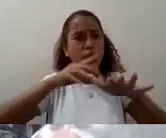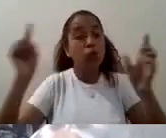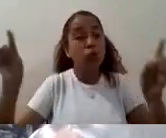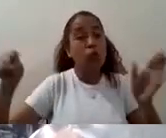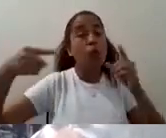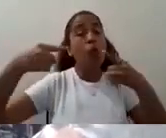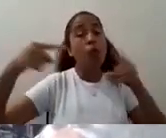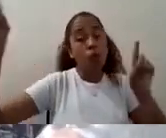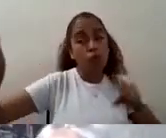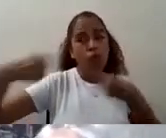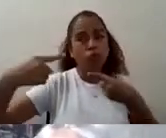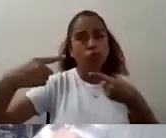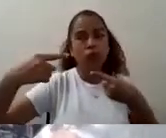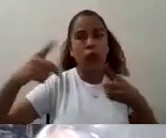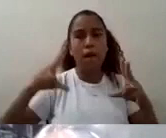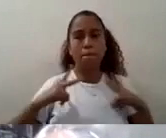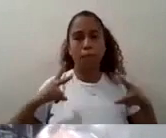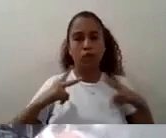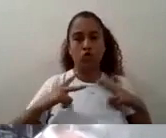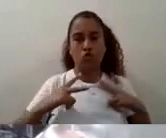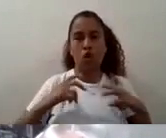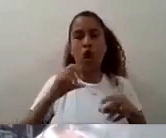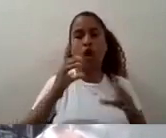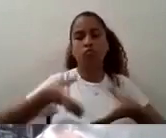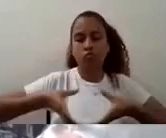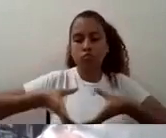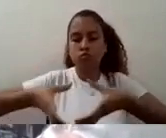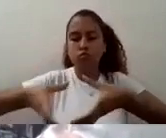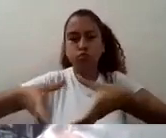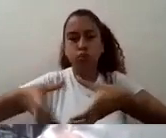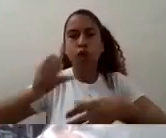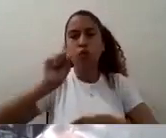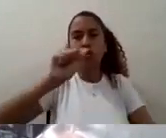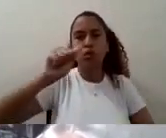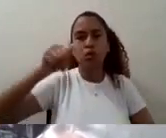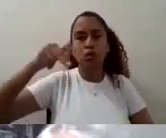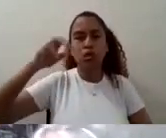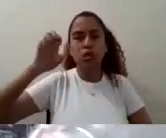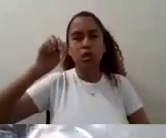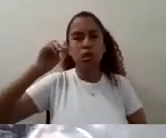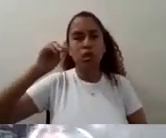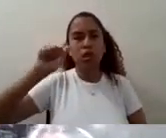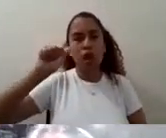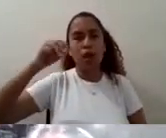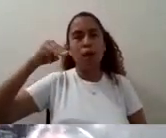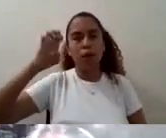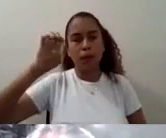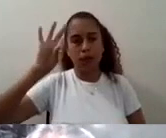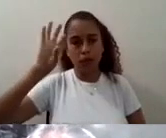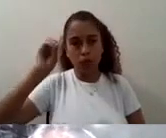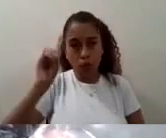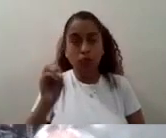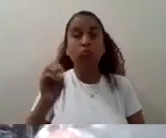saneamento básico, e no ano de 2018, o movimento ecumênico participou do Fórum Alternativo Mundial